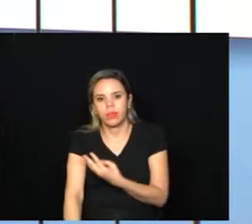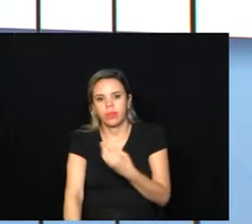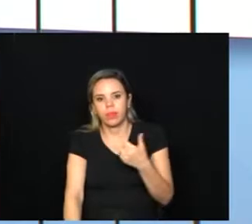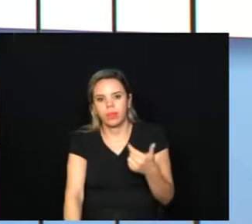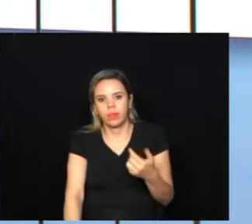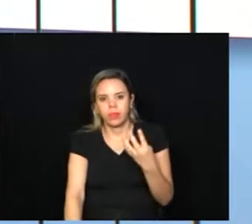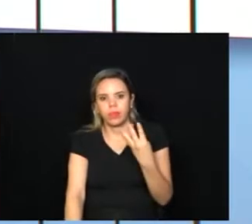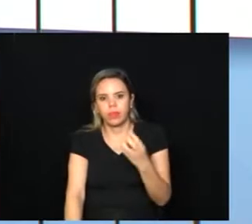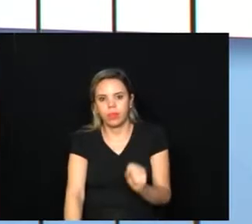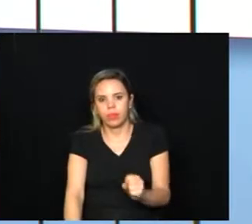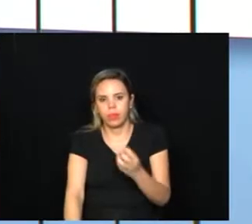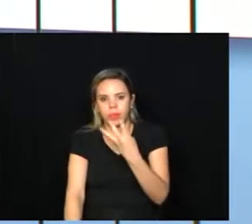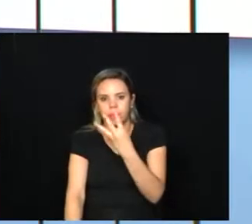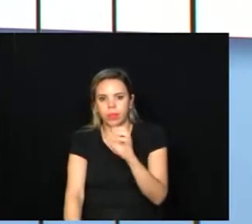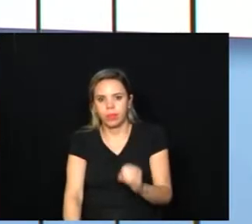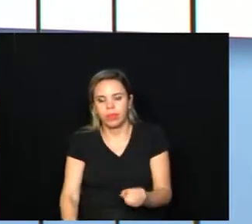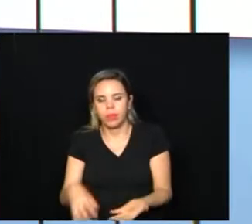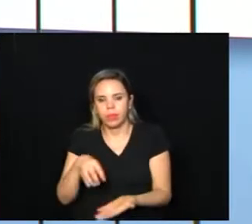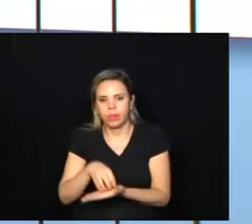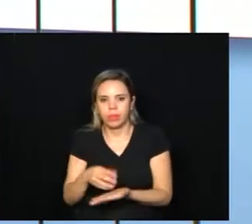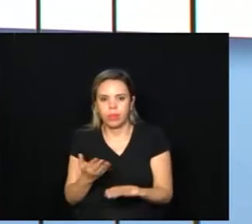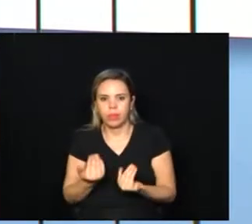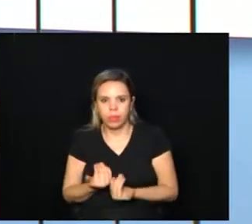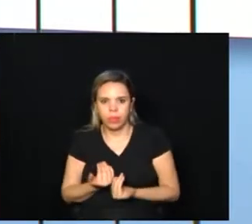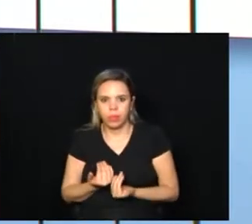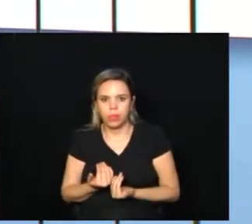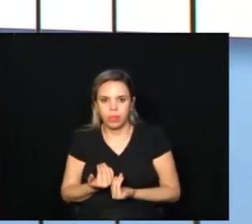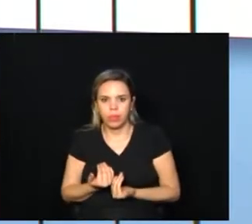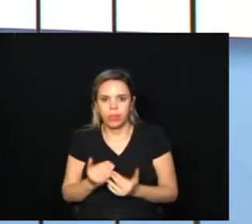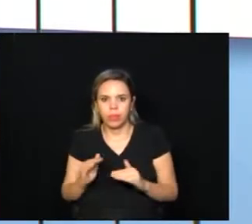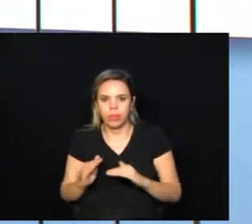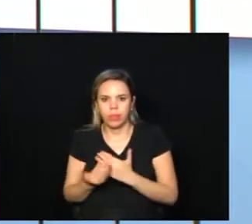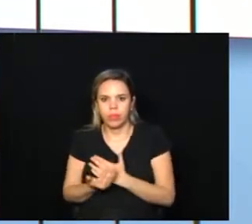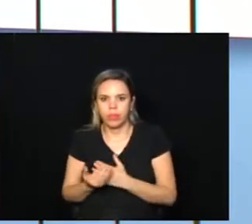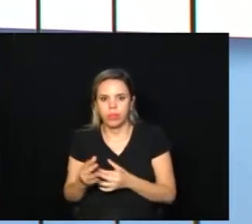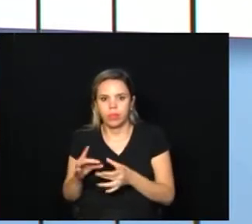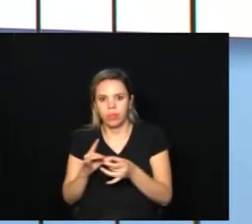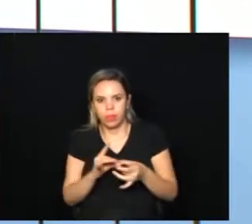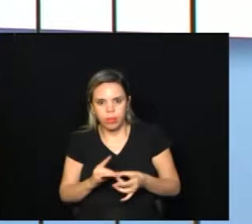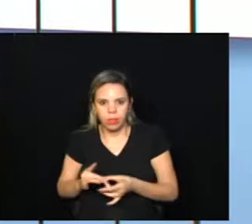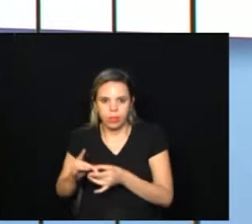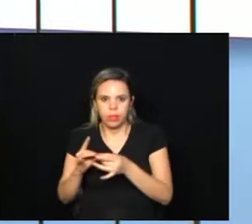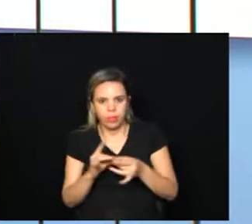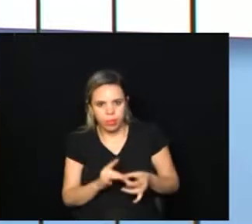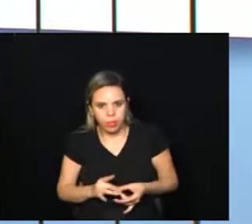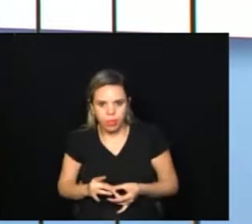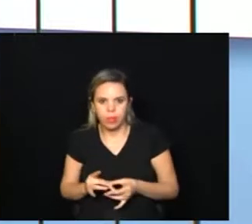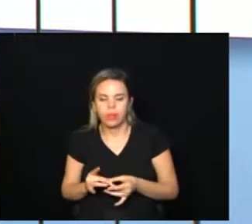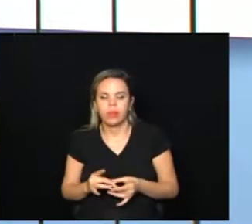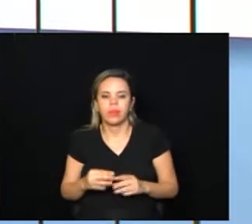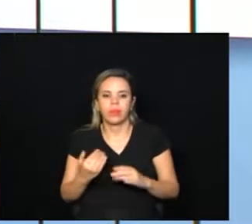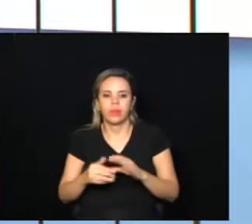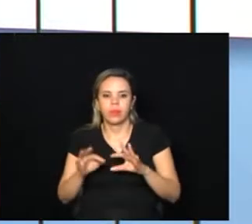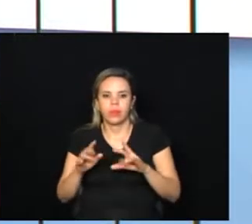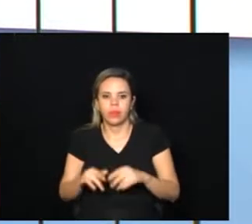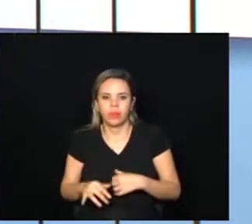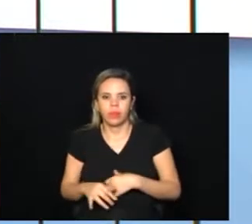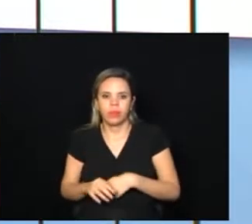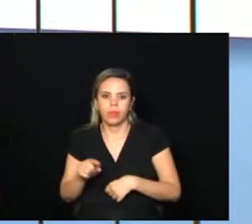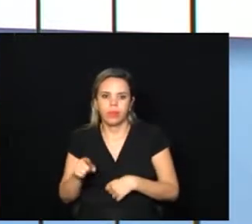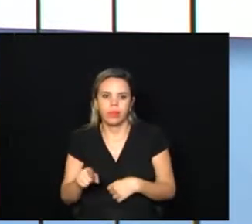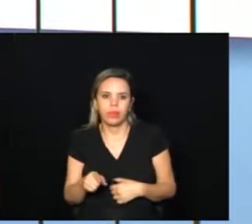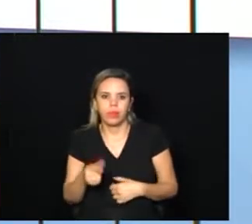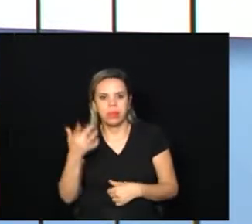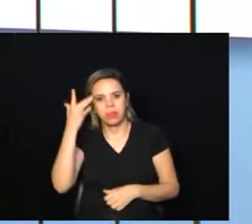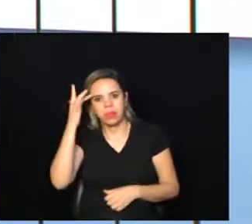3223-4840 e o Centro de Referência da Juventude fica ali na Vila União. Pode mandar também um e-mail, né? Caso você